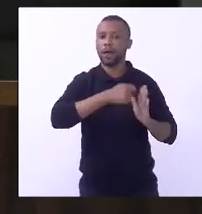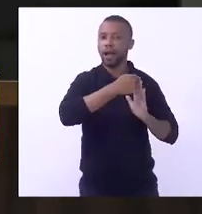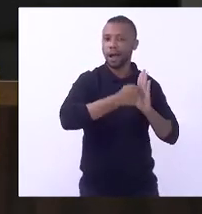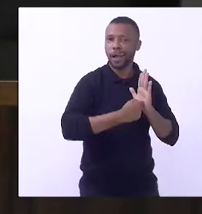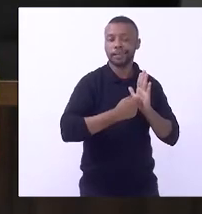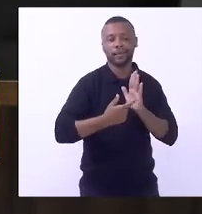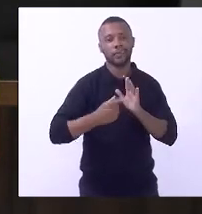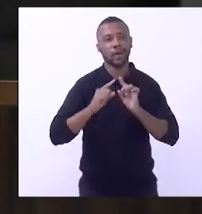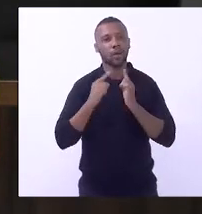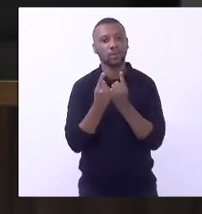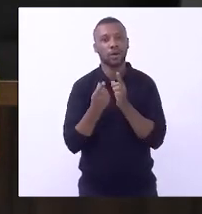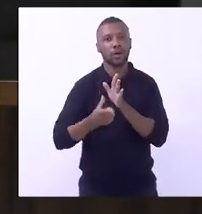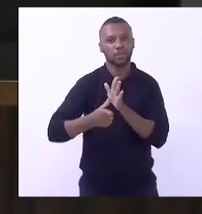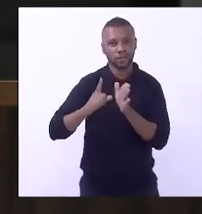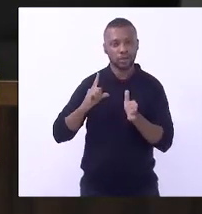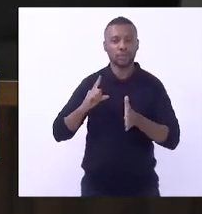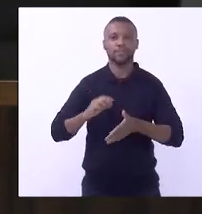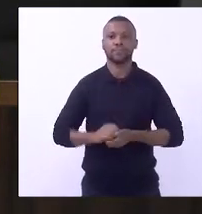anterior.